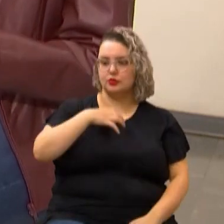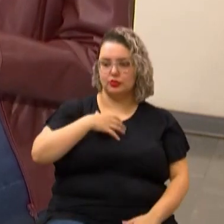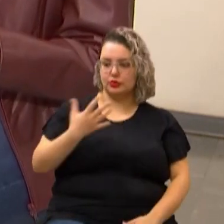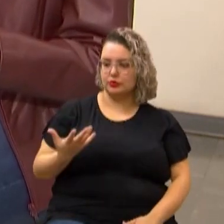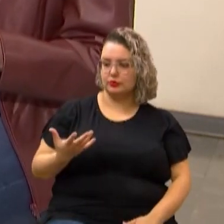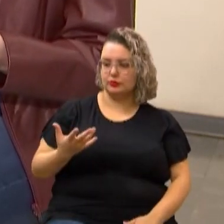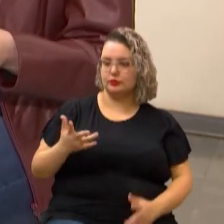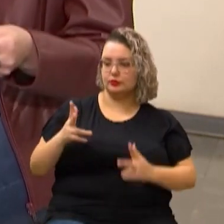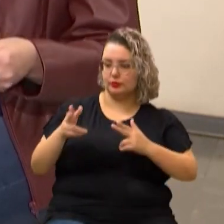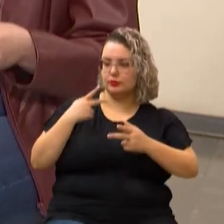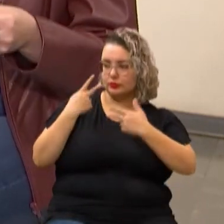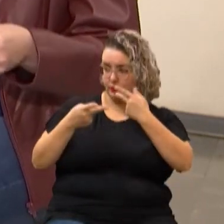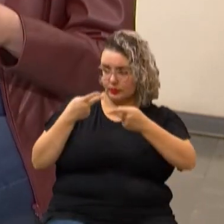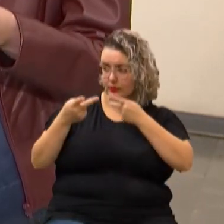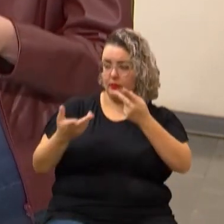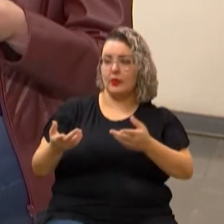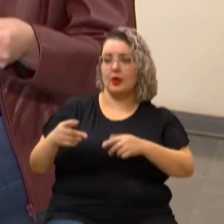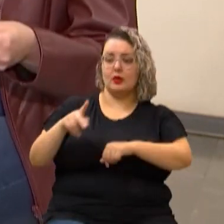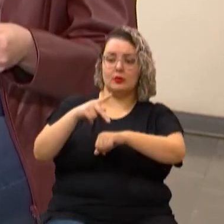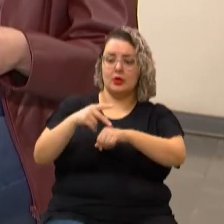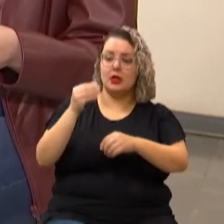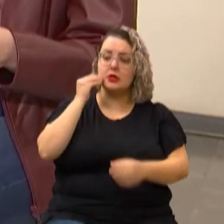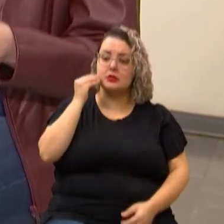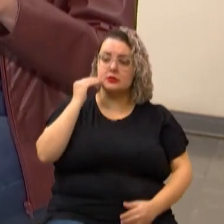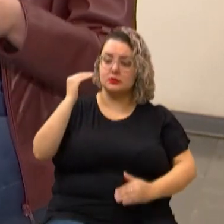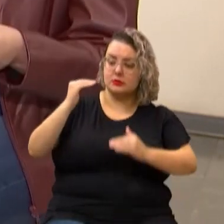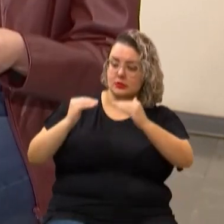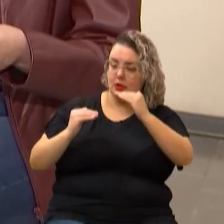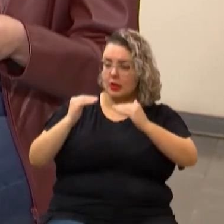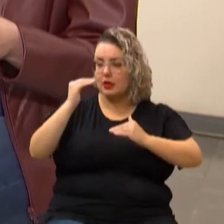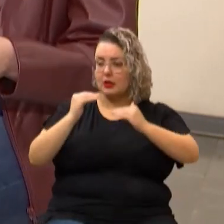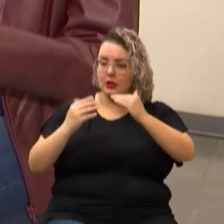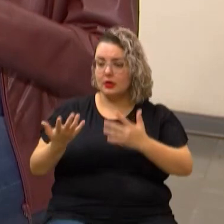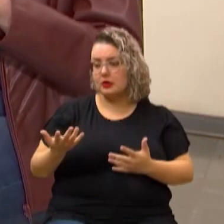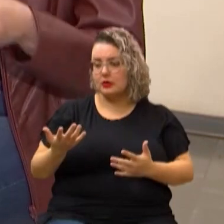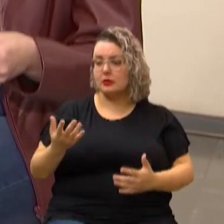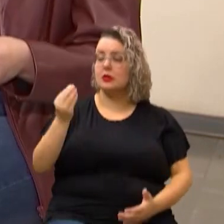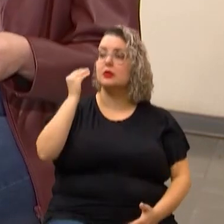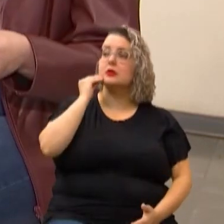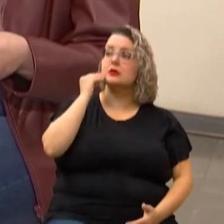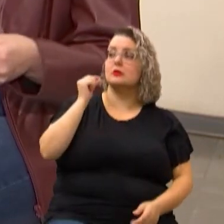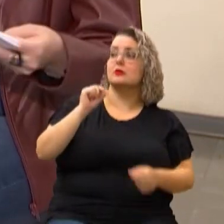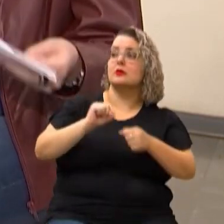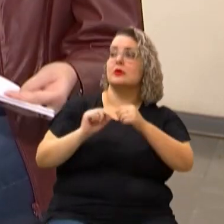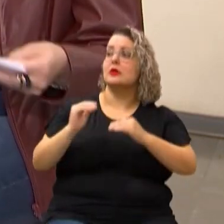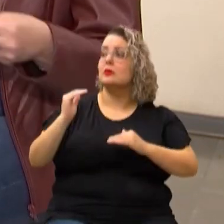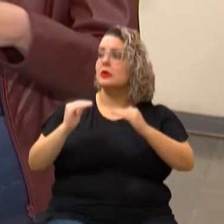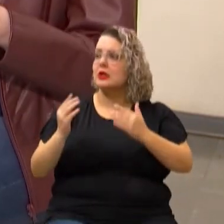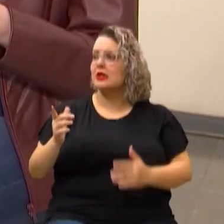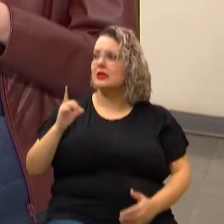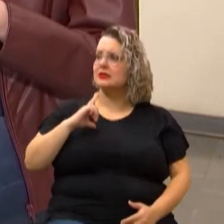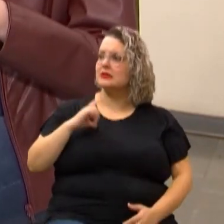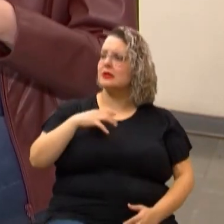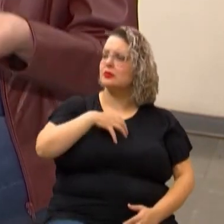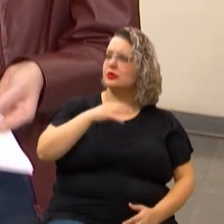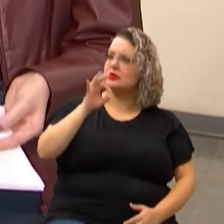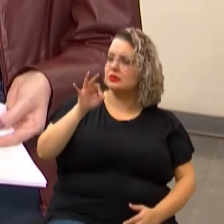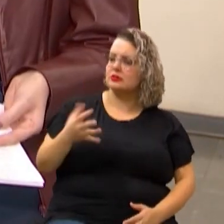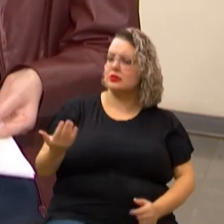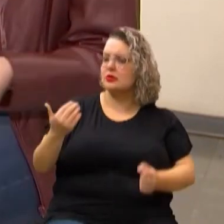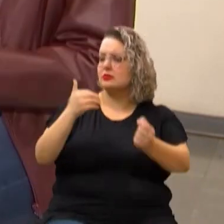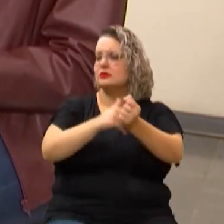Bacana. Que é um erro muito comum, muitas vezes, nosso. e não ver o preço do produto em si de uma